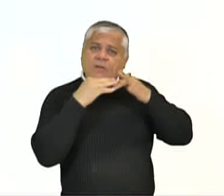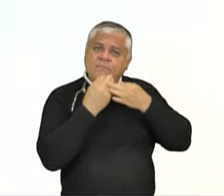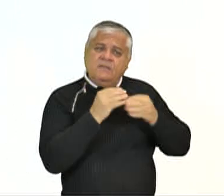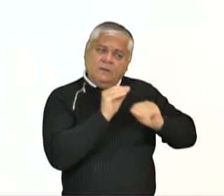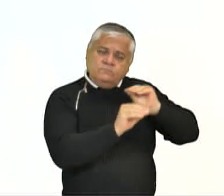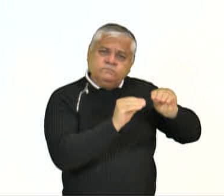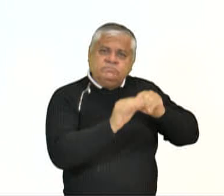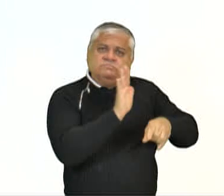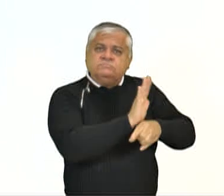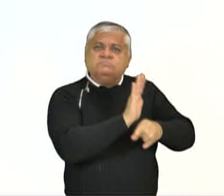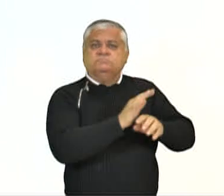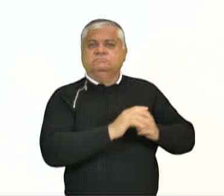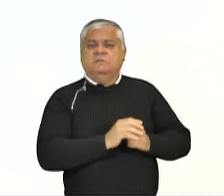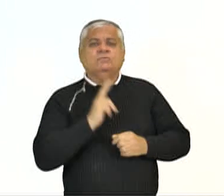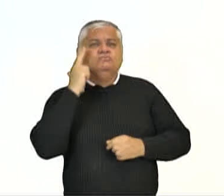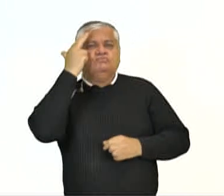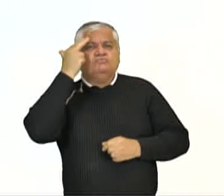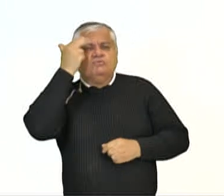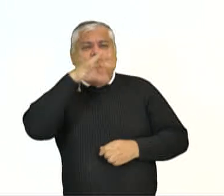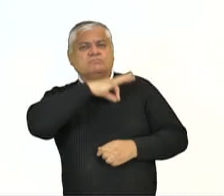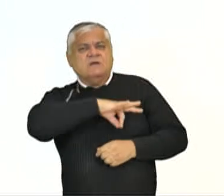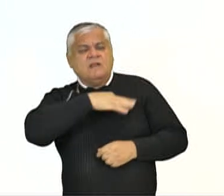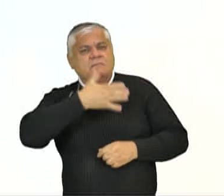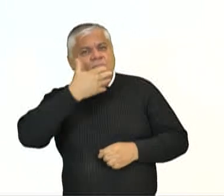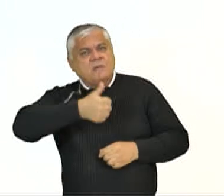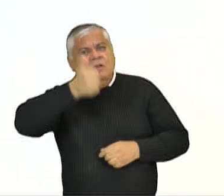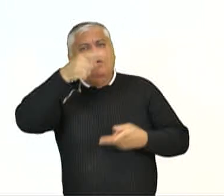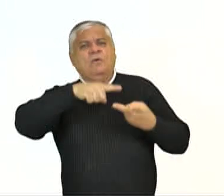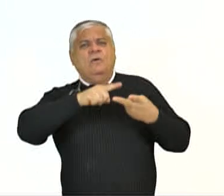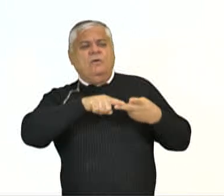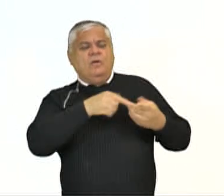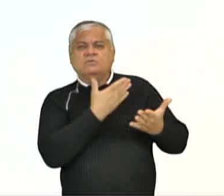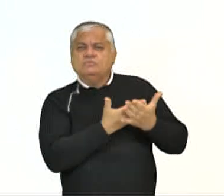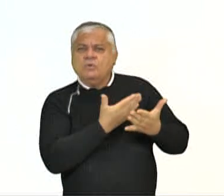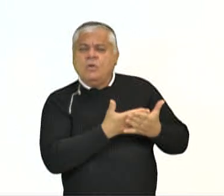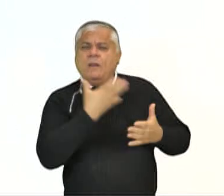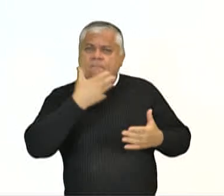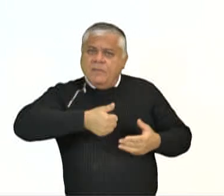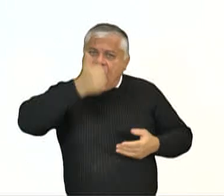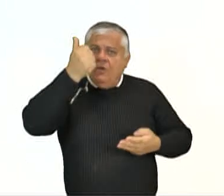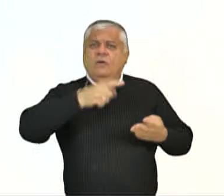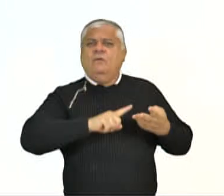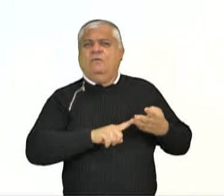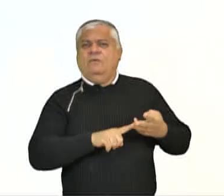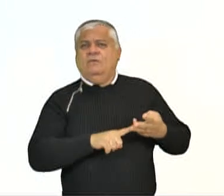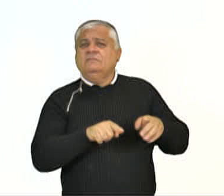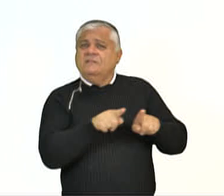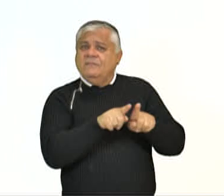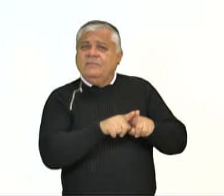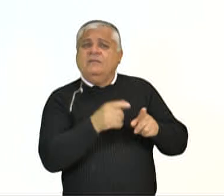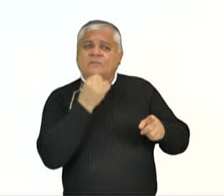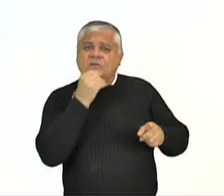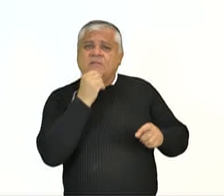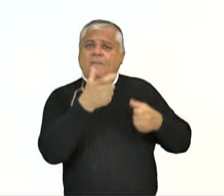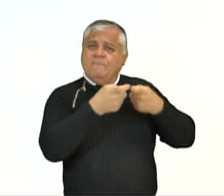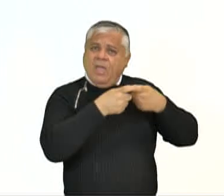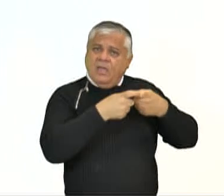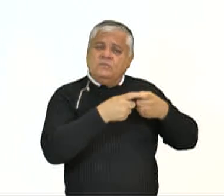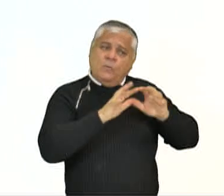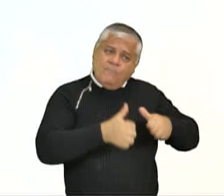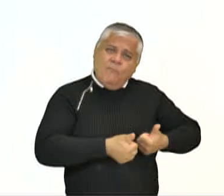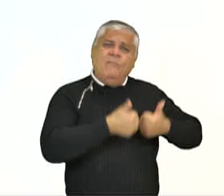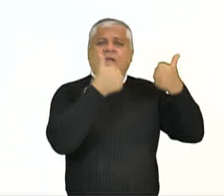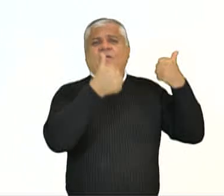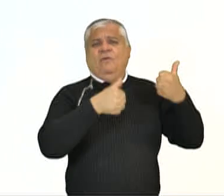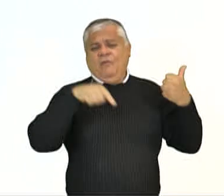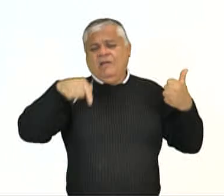mais dignidade. Sonham com um salário melhor, uma educação melhor para os seus filhos e também, por exemplo, assistência médica